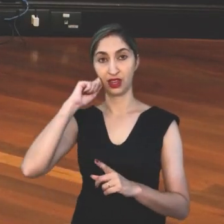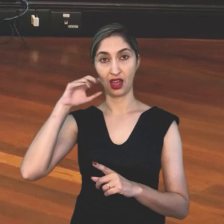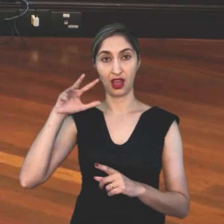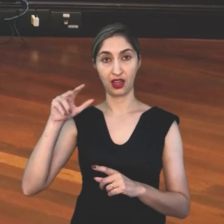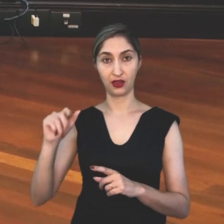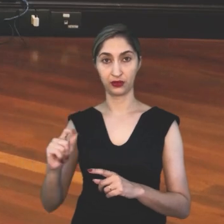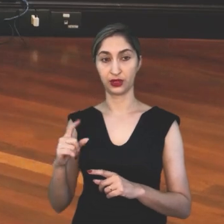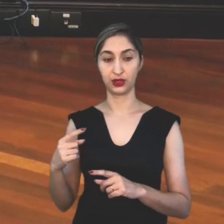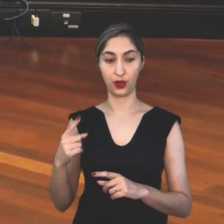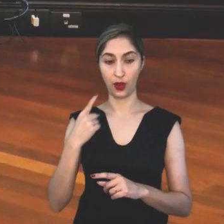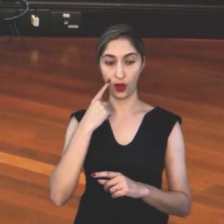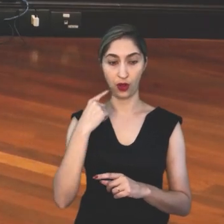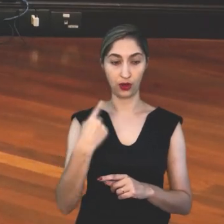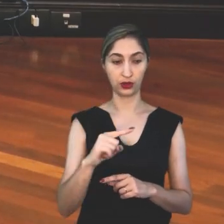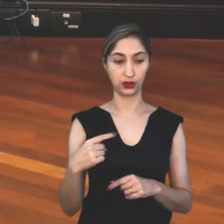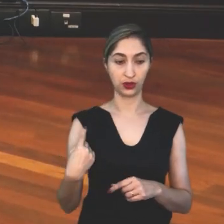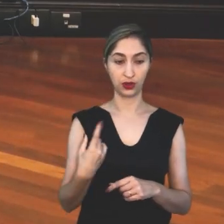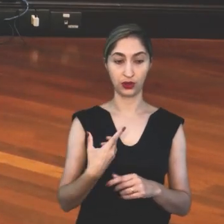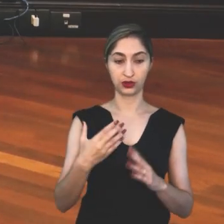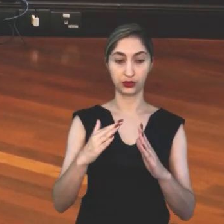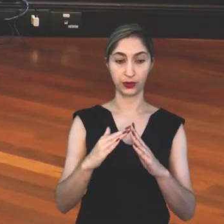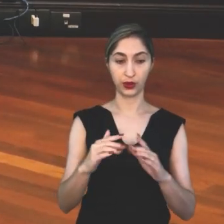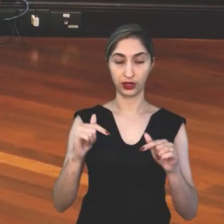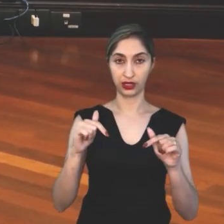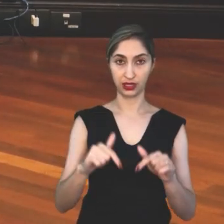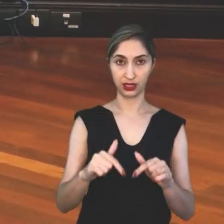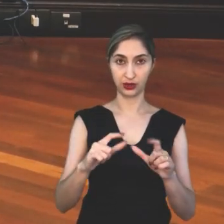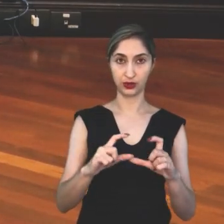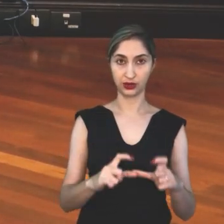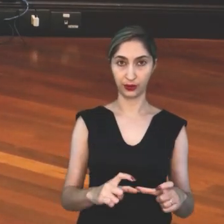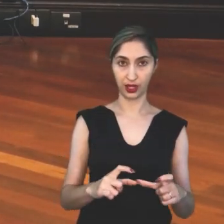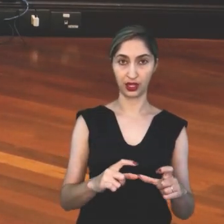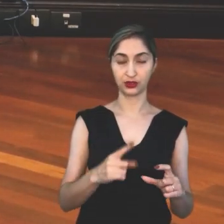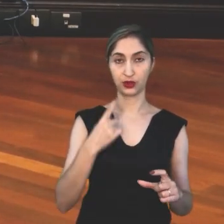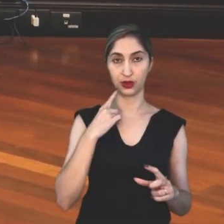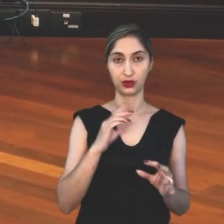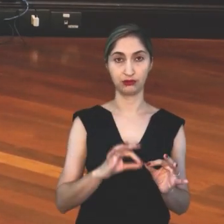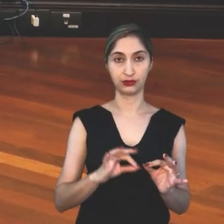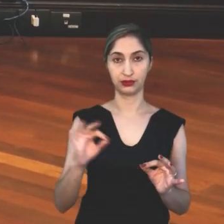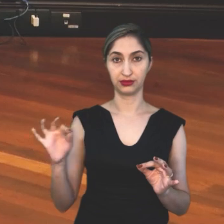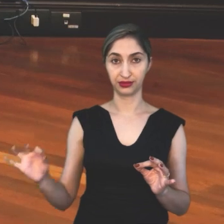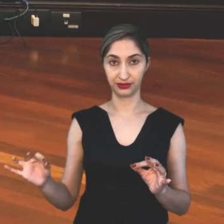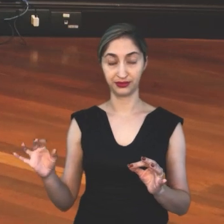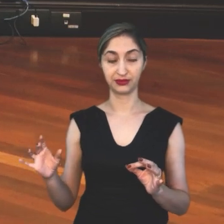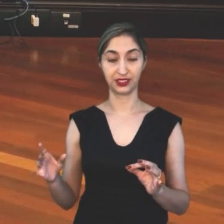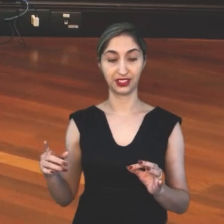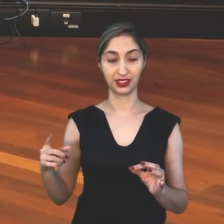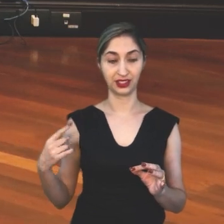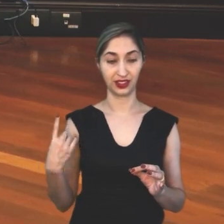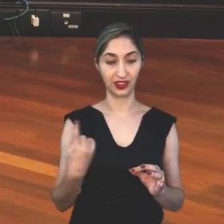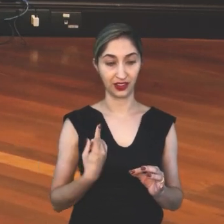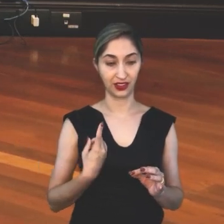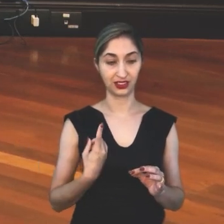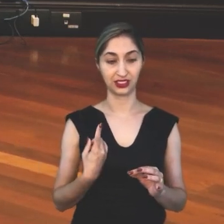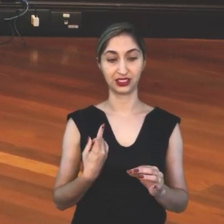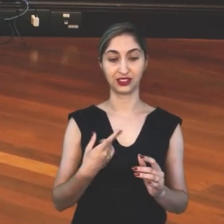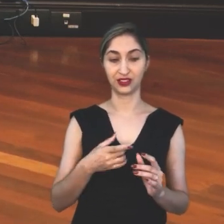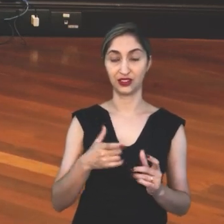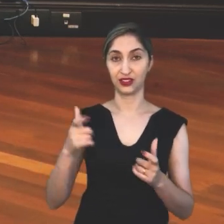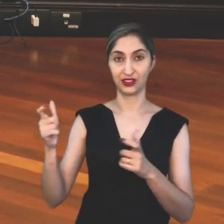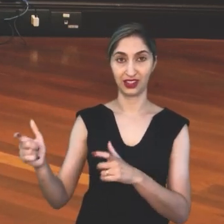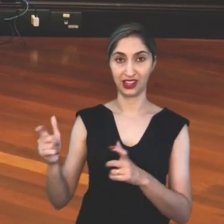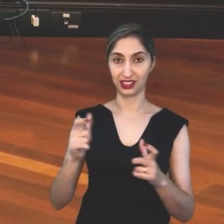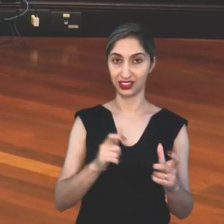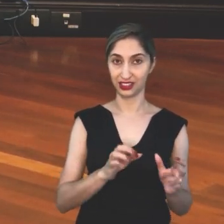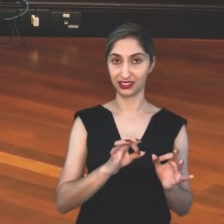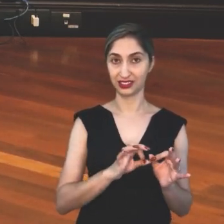espacial, entre Brasil e África. Então a gente mostra, olha, a gente mora aqui, a gente mora nesse pedaço. O Congo, que é o país